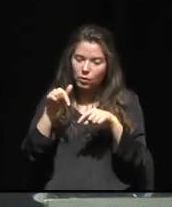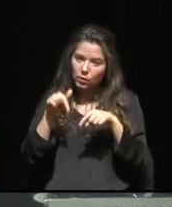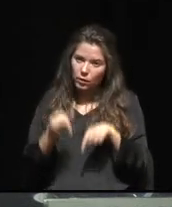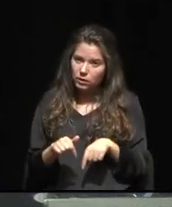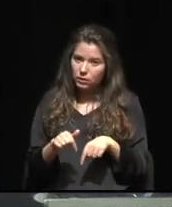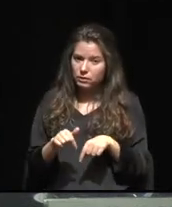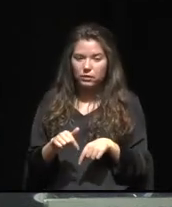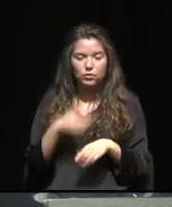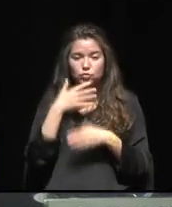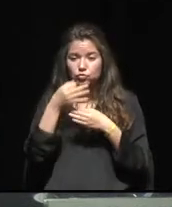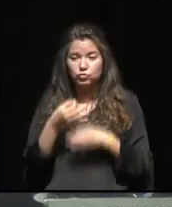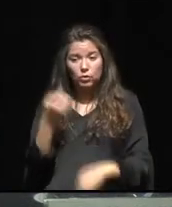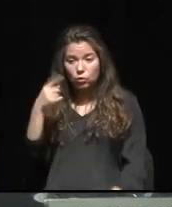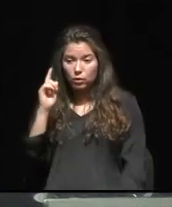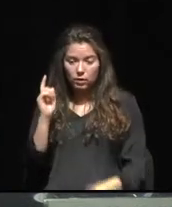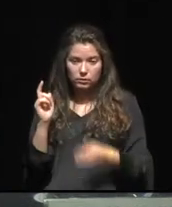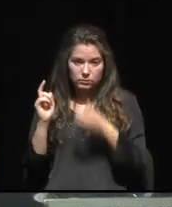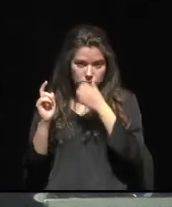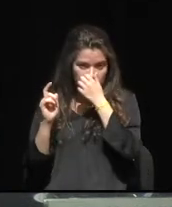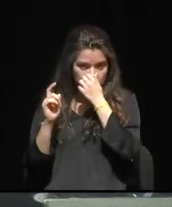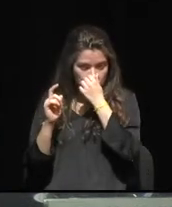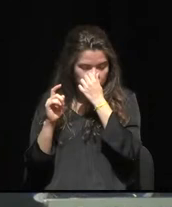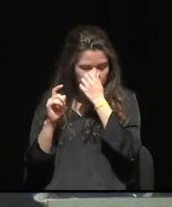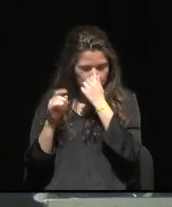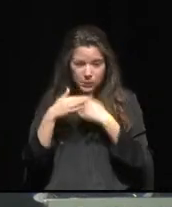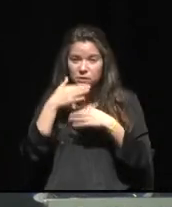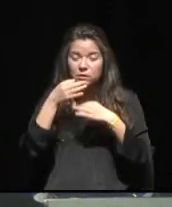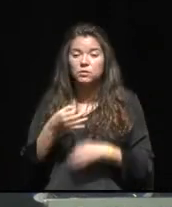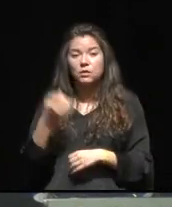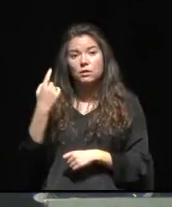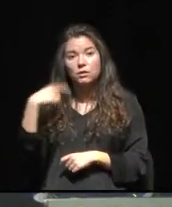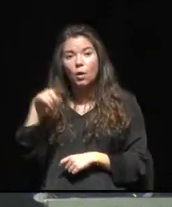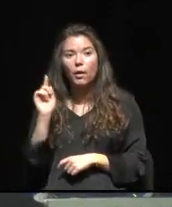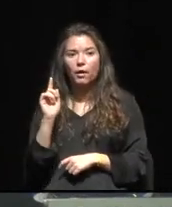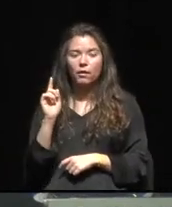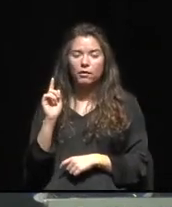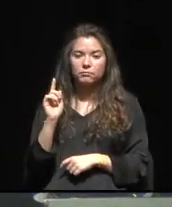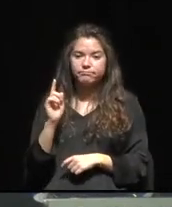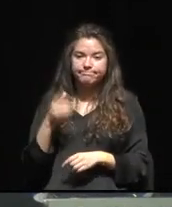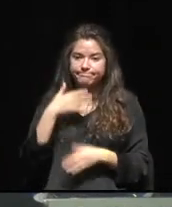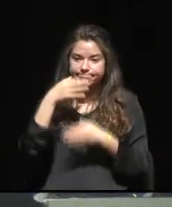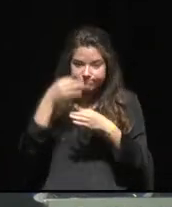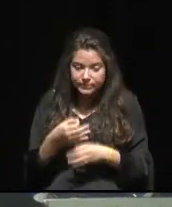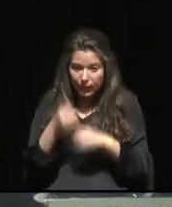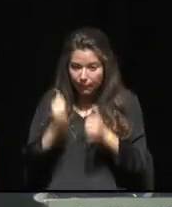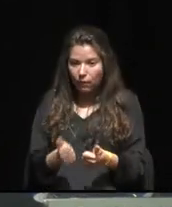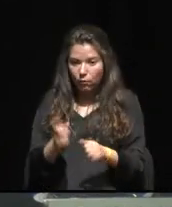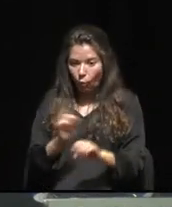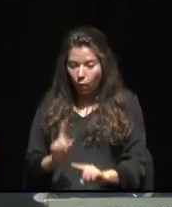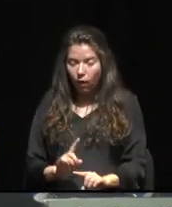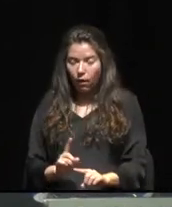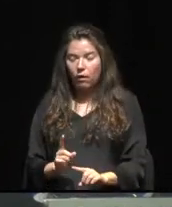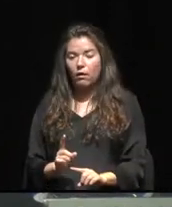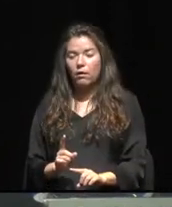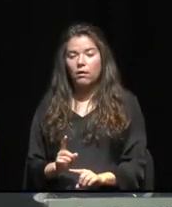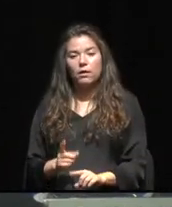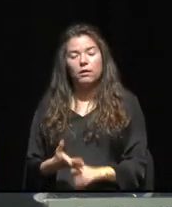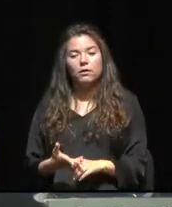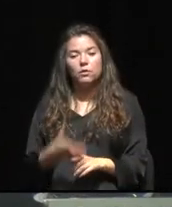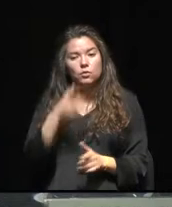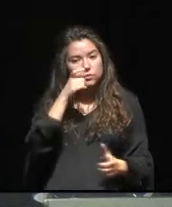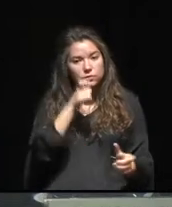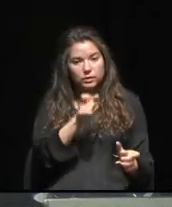uma situação injusta é uma situação injusta não é não é não não tá certo os os os